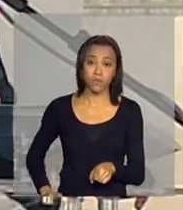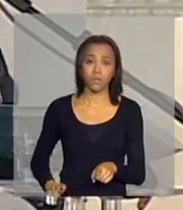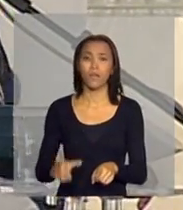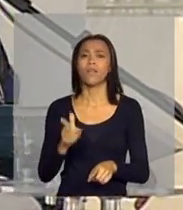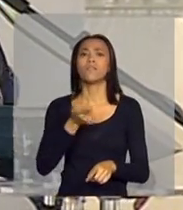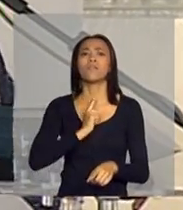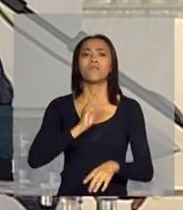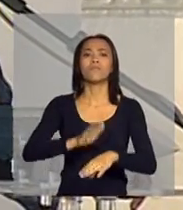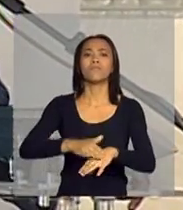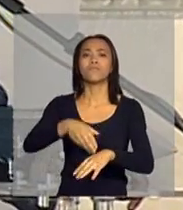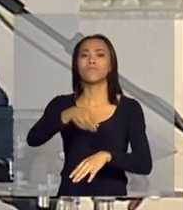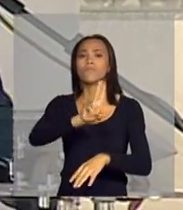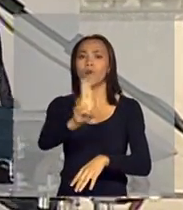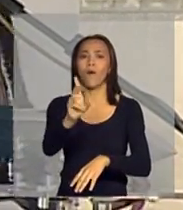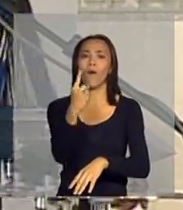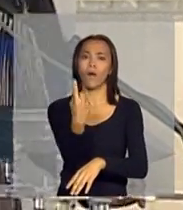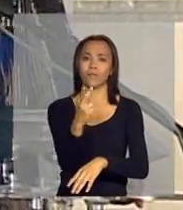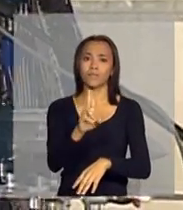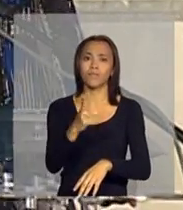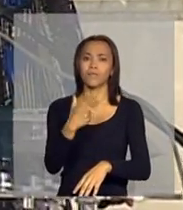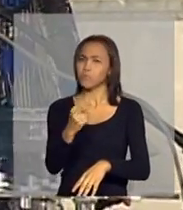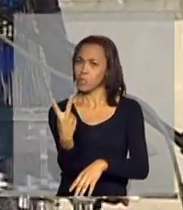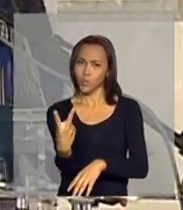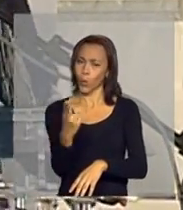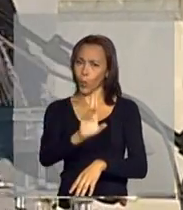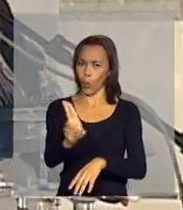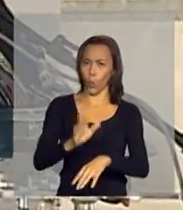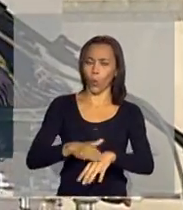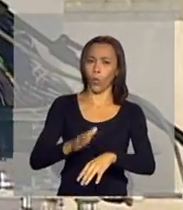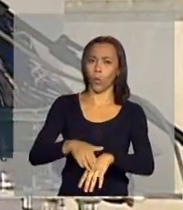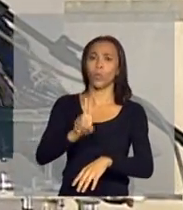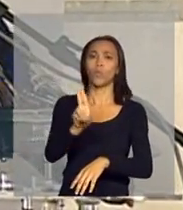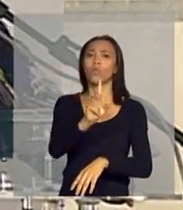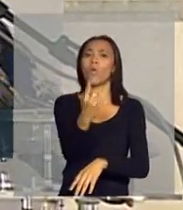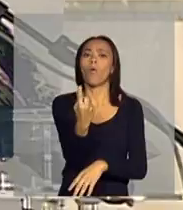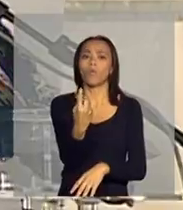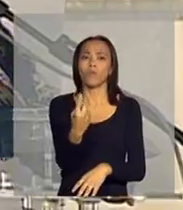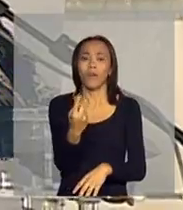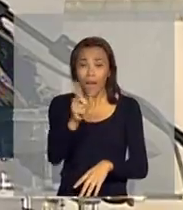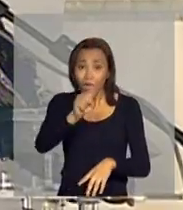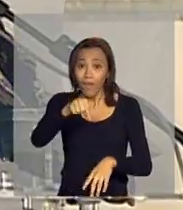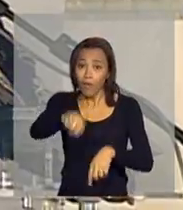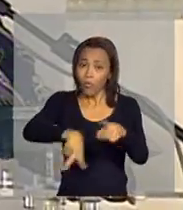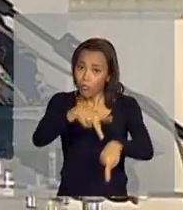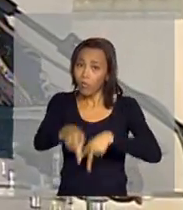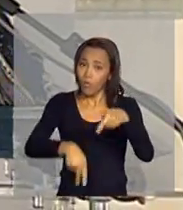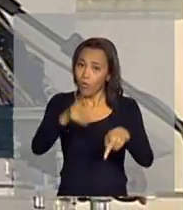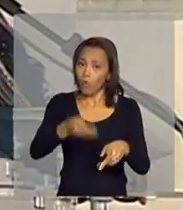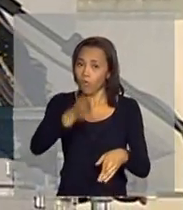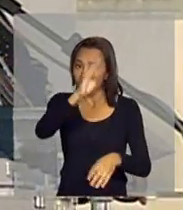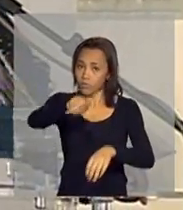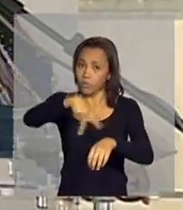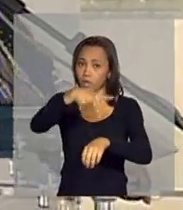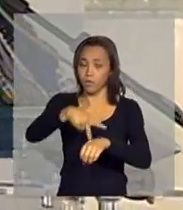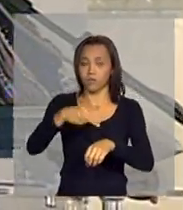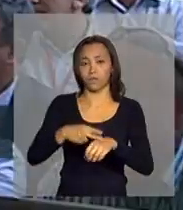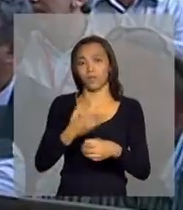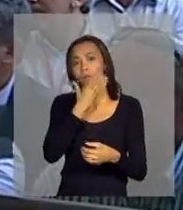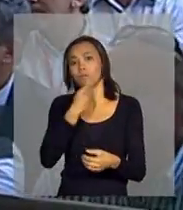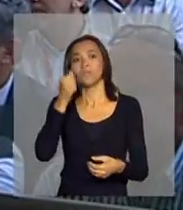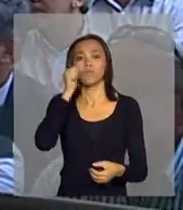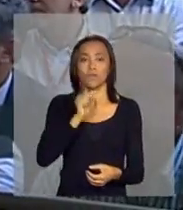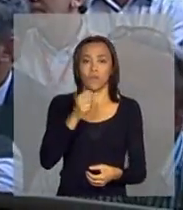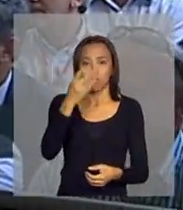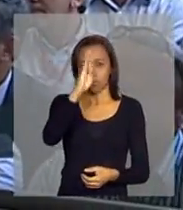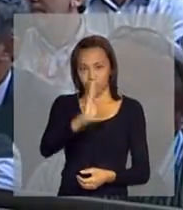tem um nome só. Não tem dois, tem um nome. É o povo do nosso país, os brasileiros e as